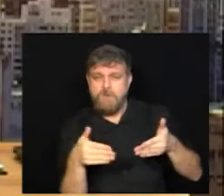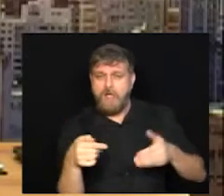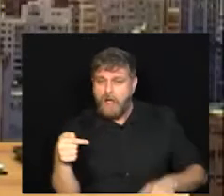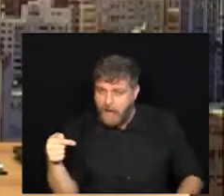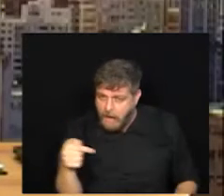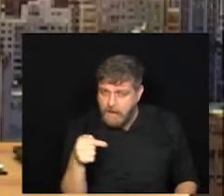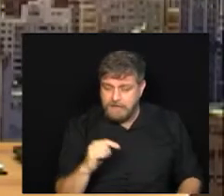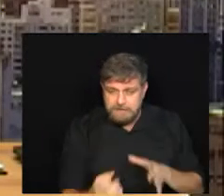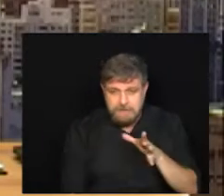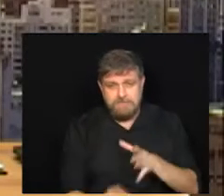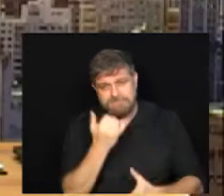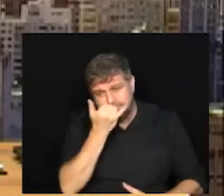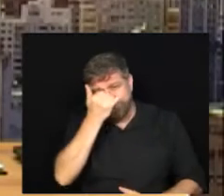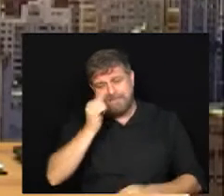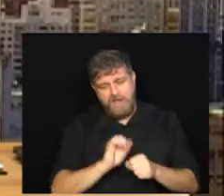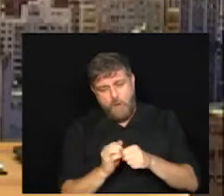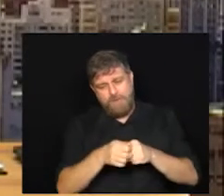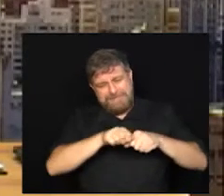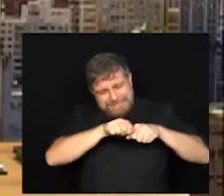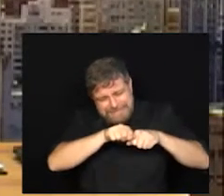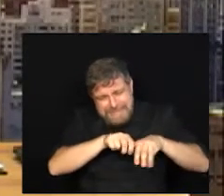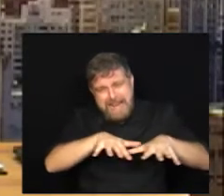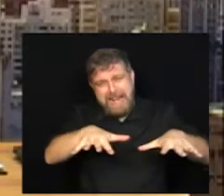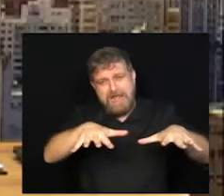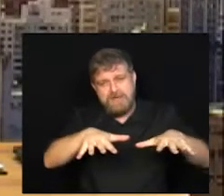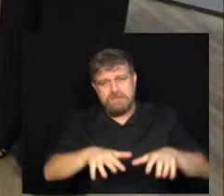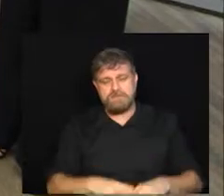está causando o maior número de transmissões.